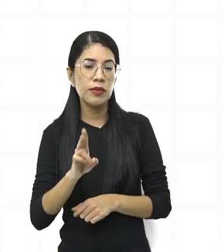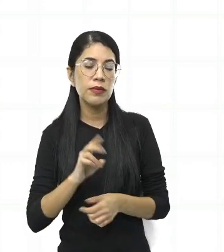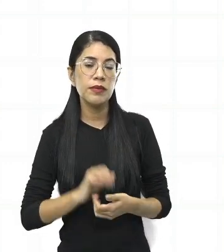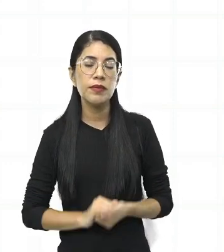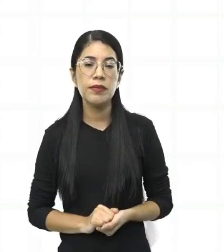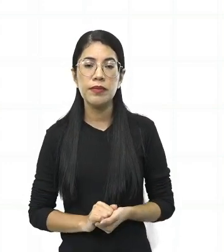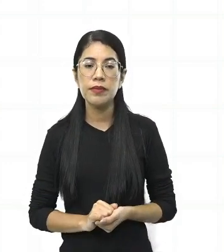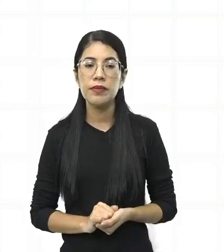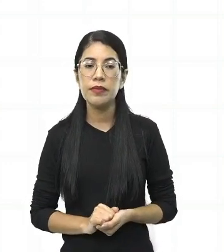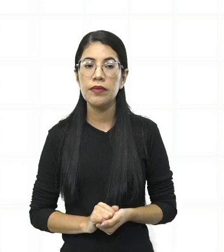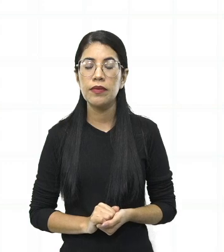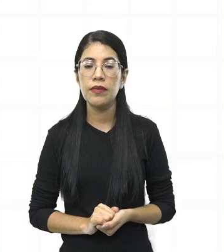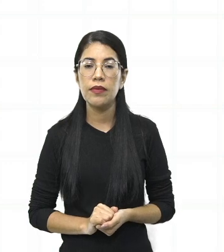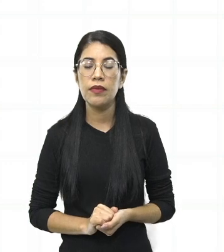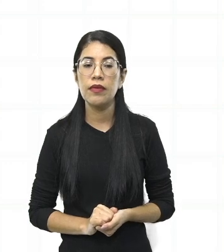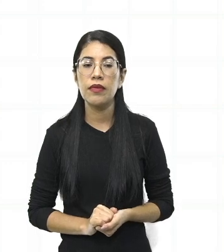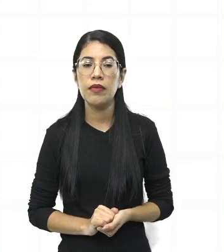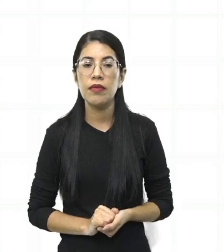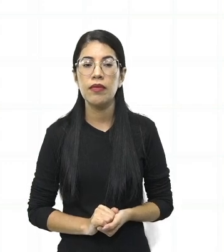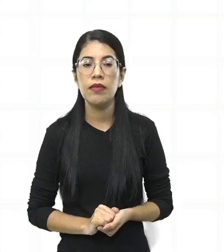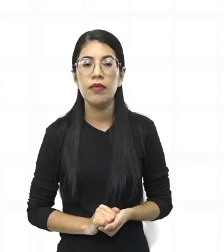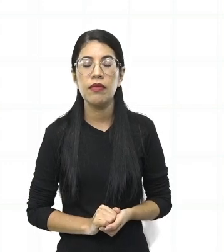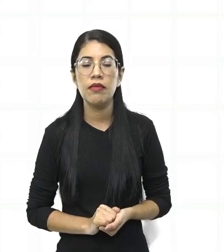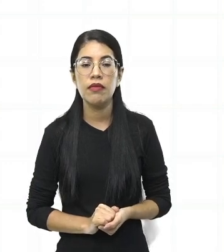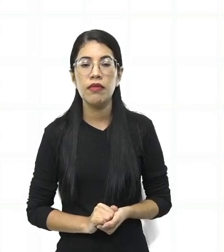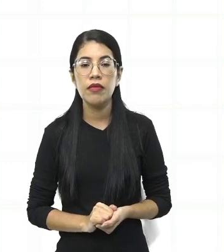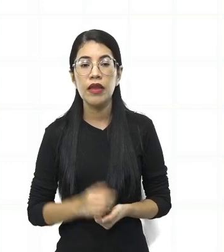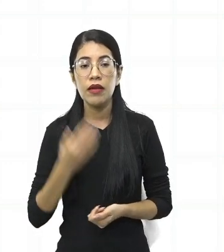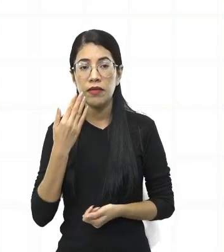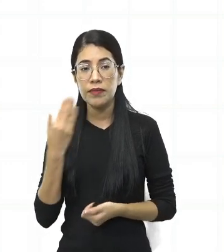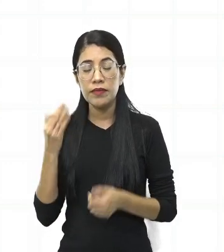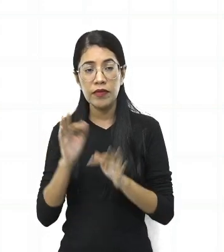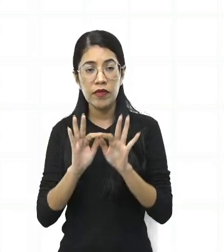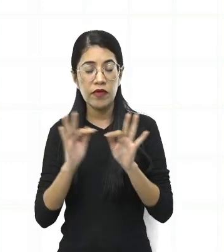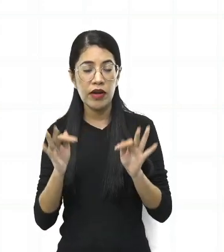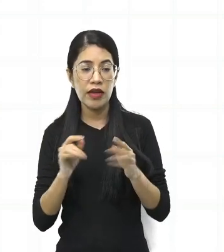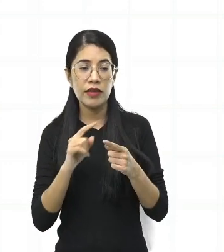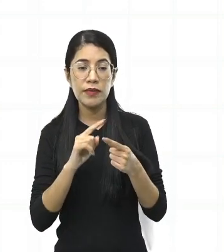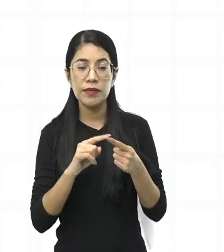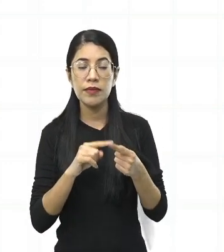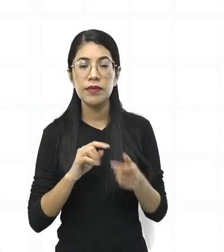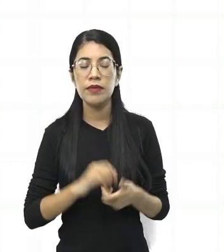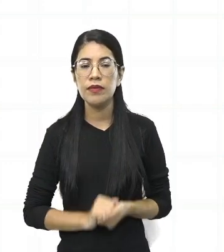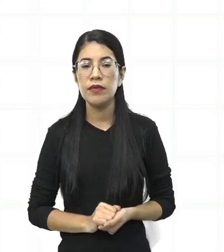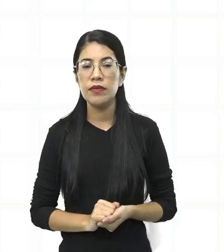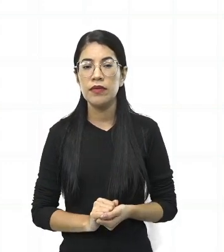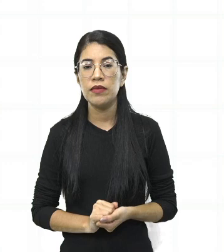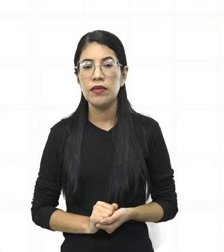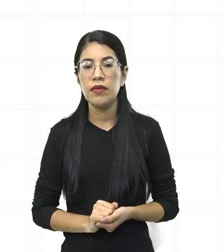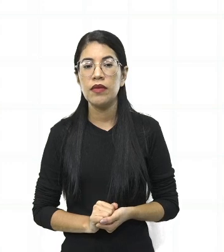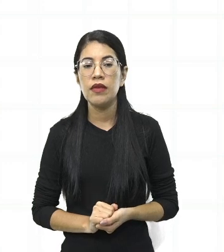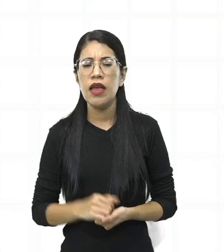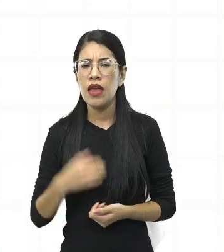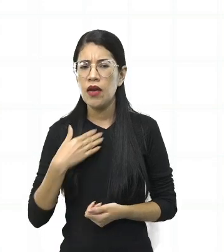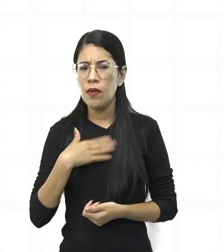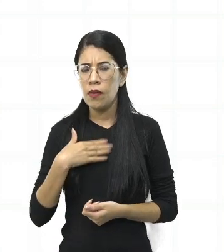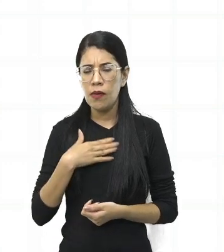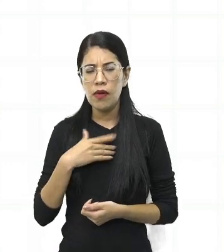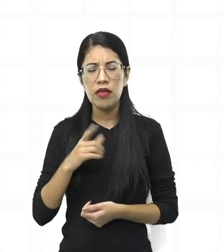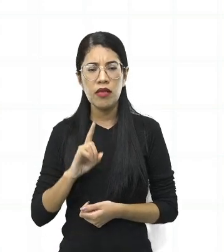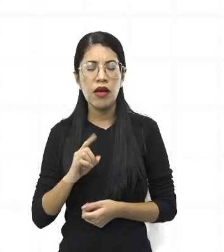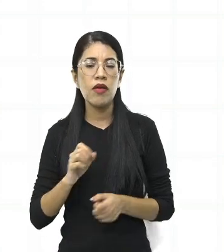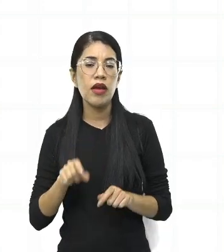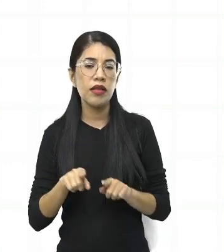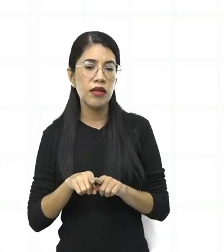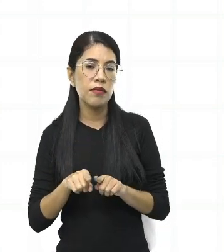continuação, tá? Então, vamos lá. Não é que eu esteja insatisfeito. Pelo contrário, estou muito